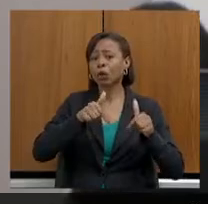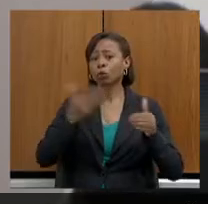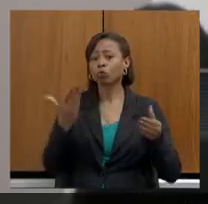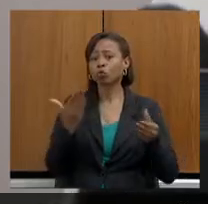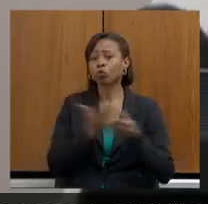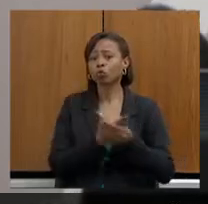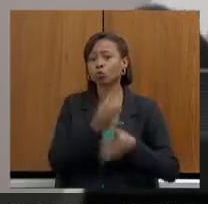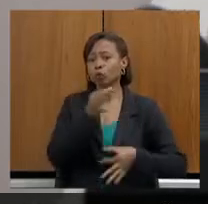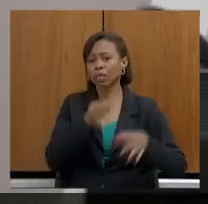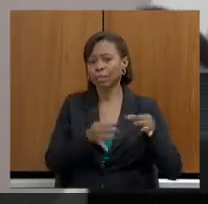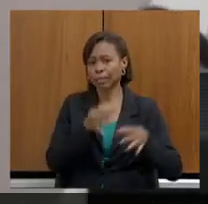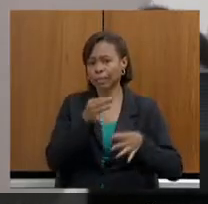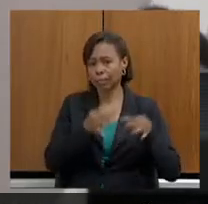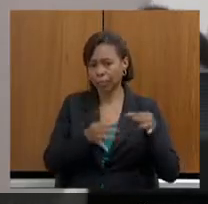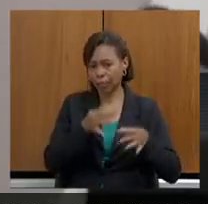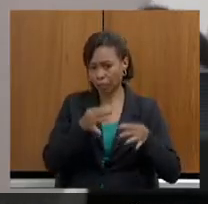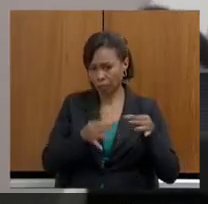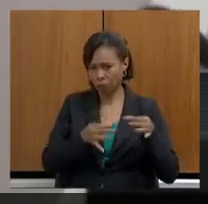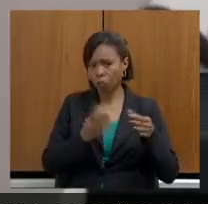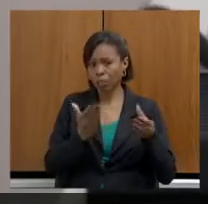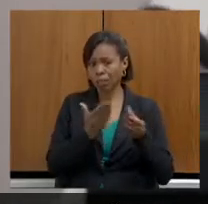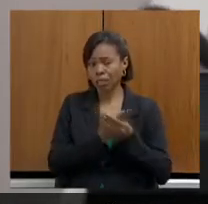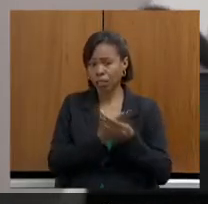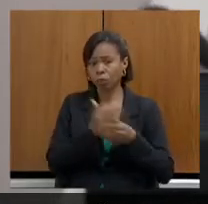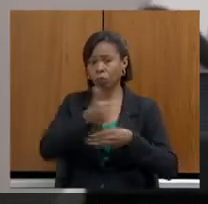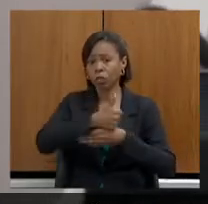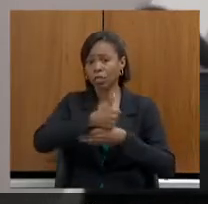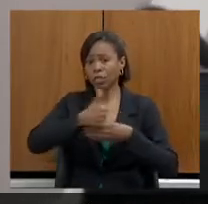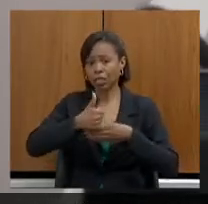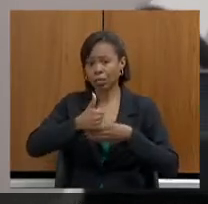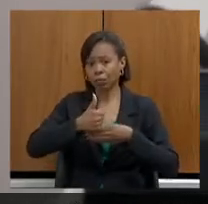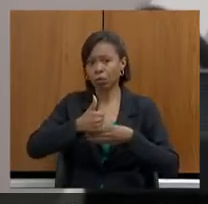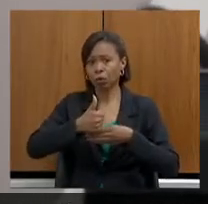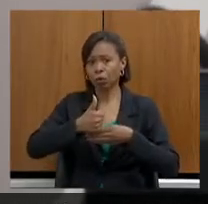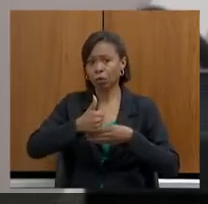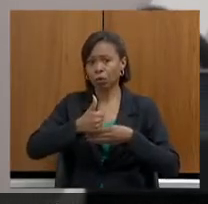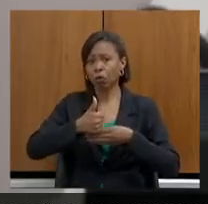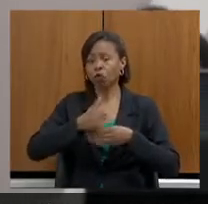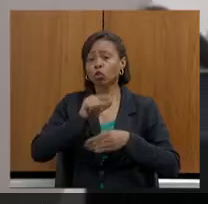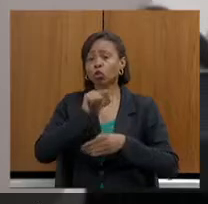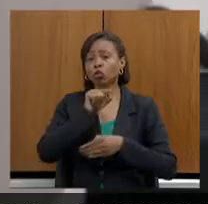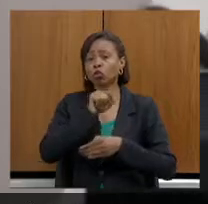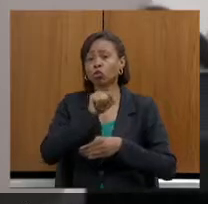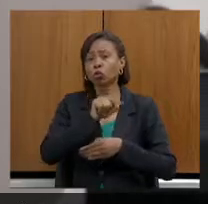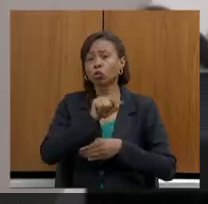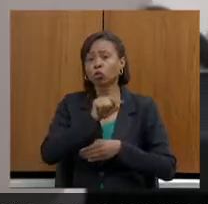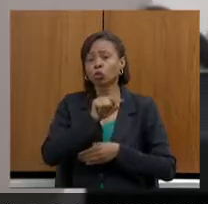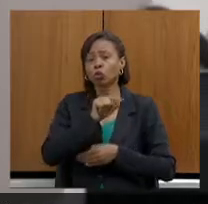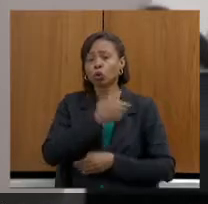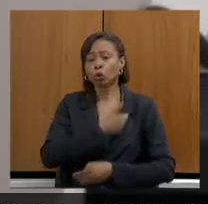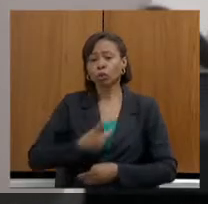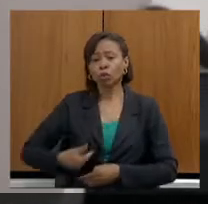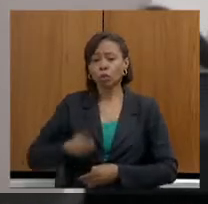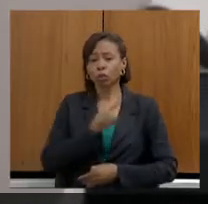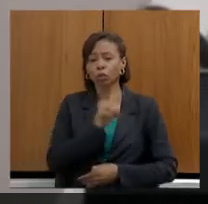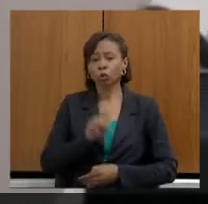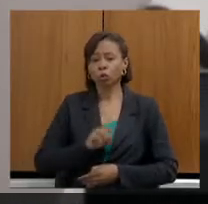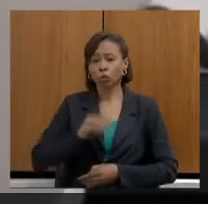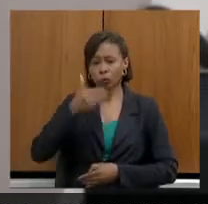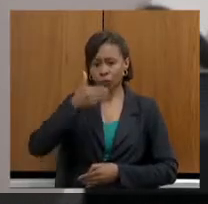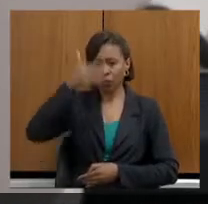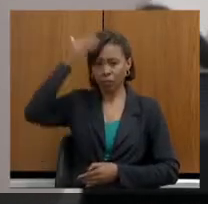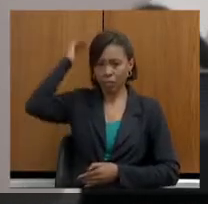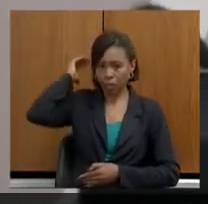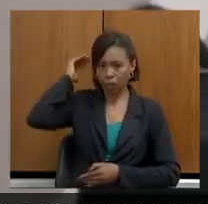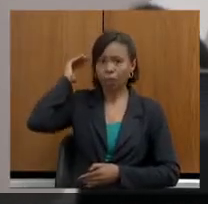pedindo inclusive de indenização por danos morais movida pelo Governador Romeu Zema nós